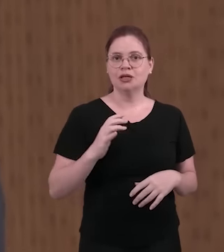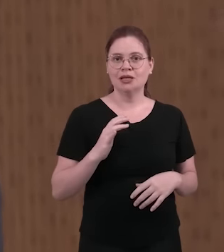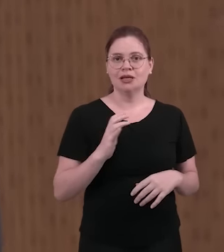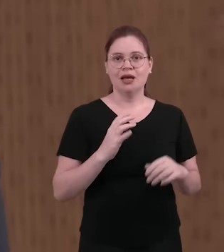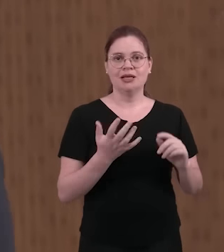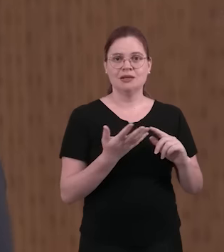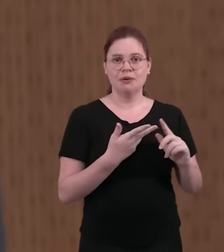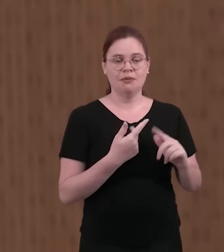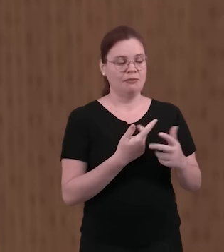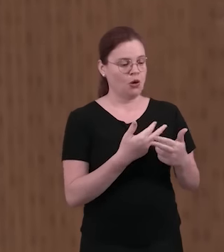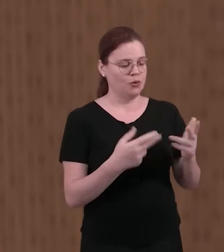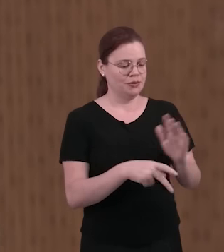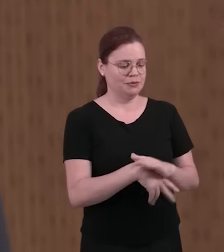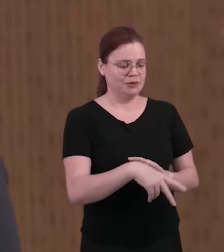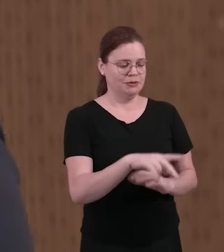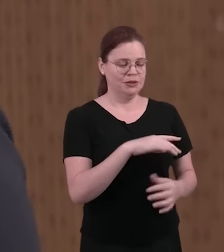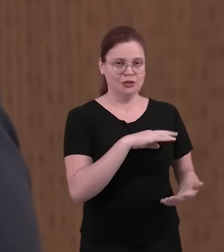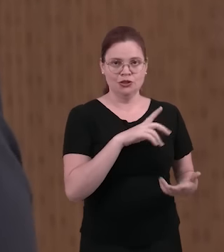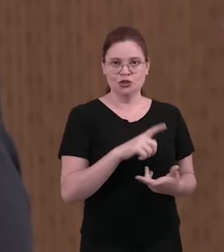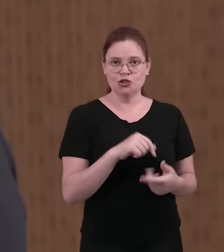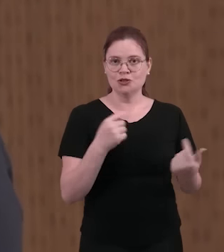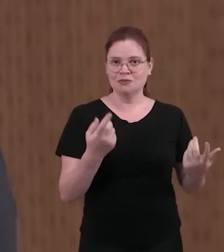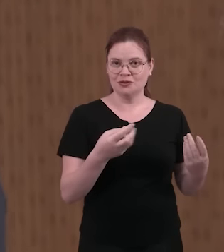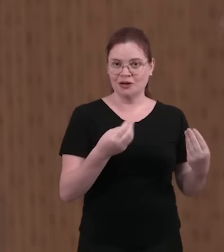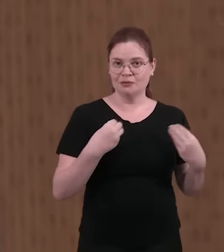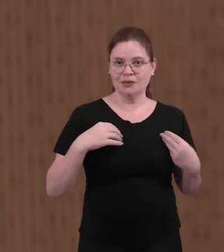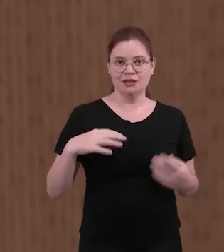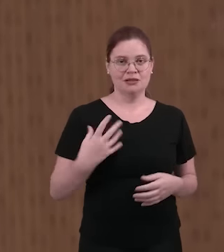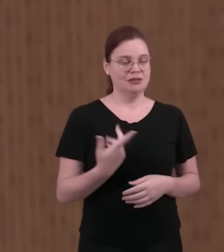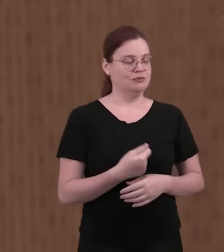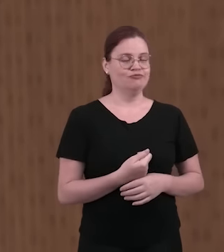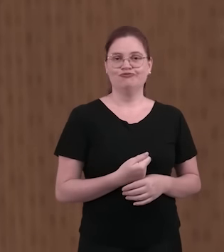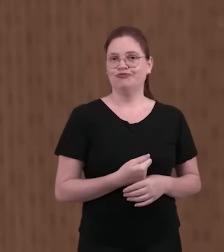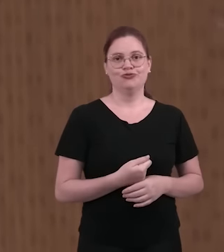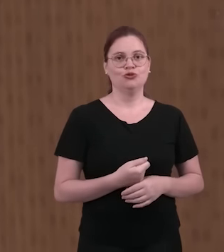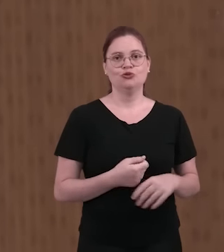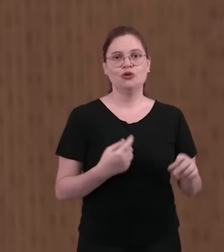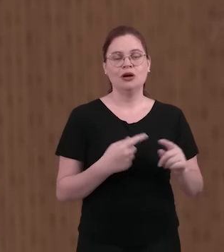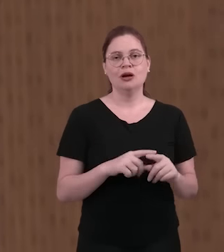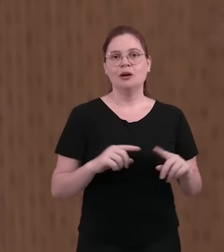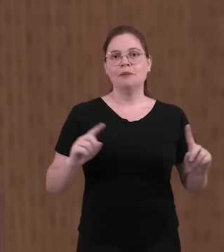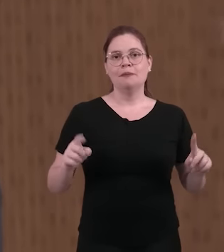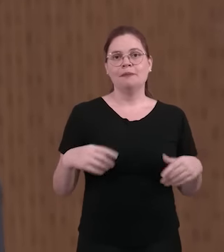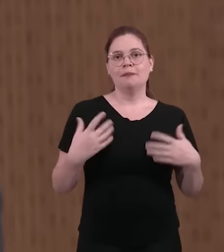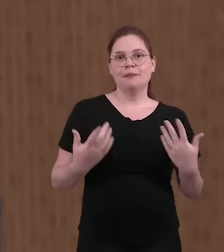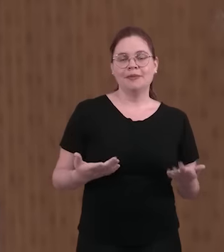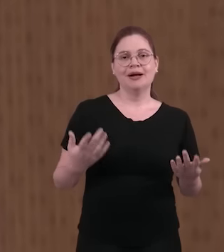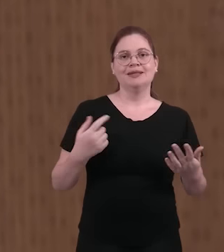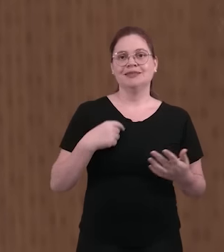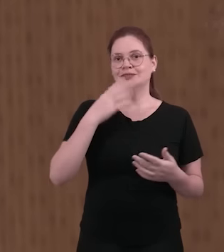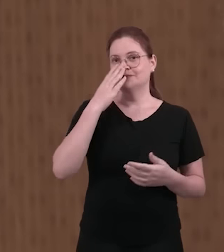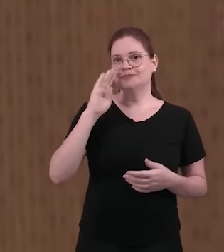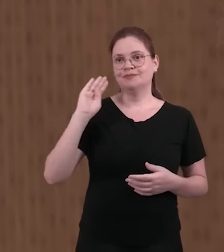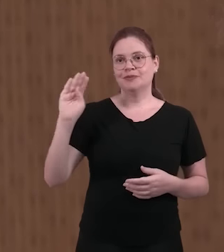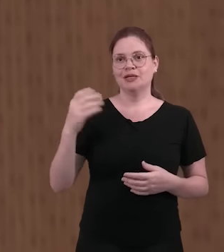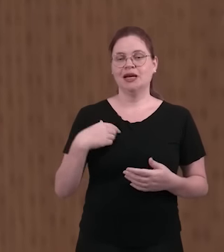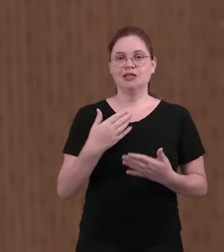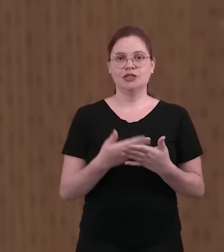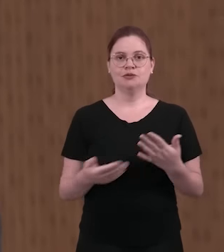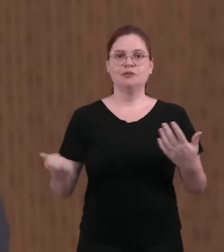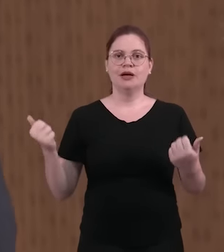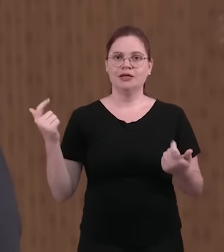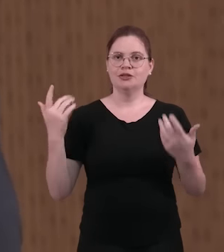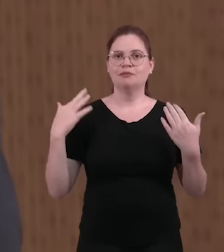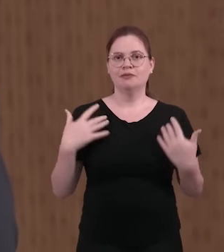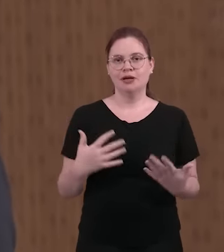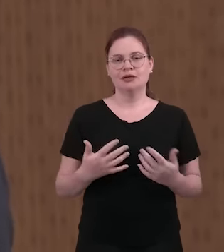mundo, que não vai nos levar à eternidade, não vai nos levar a lugar nenhum, e o Senhor está ali chamando e a gente perde essa bênção.